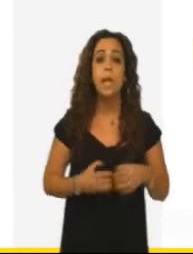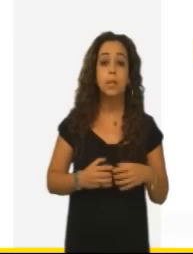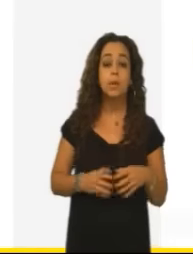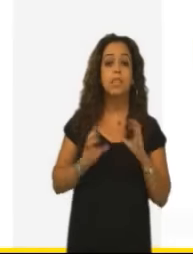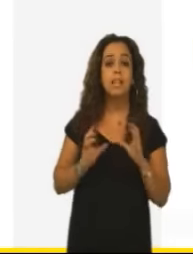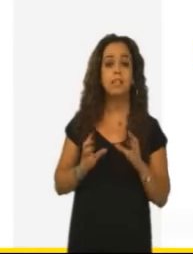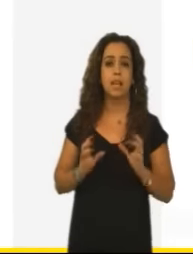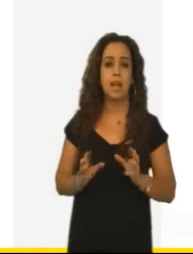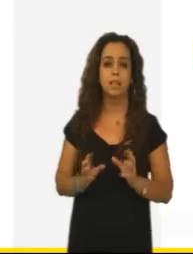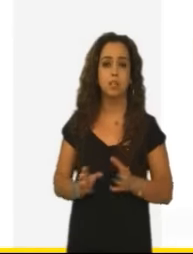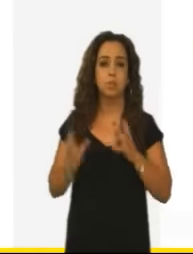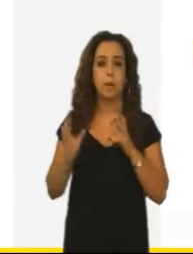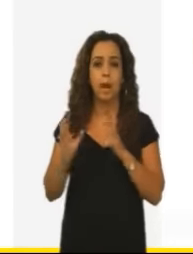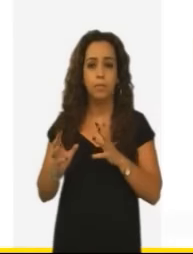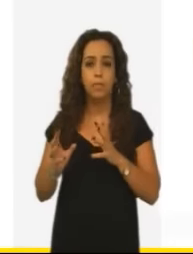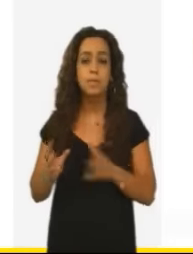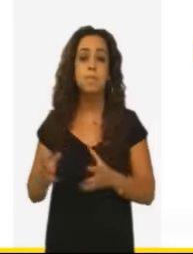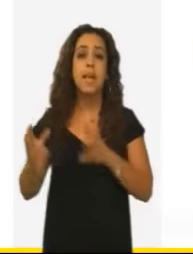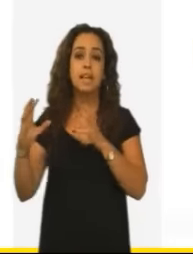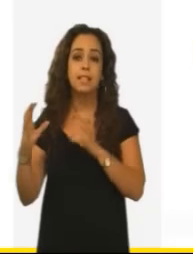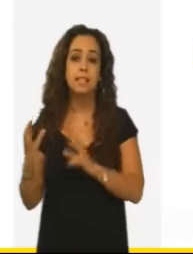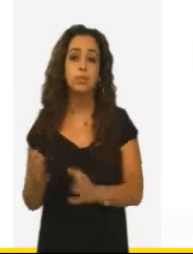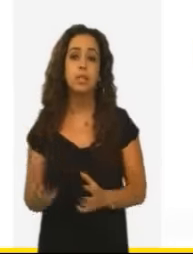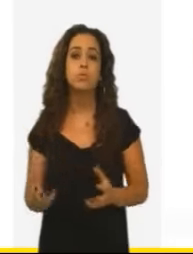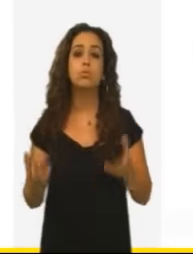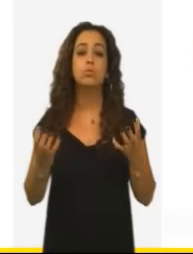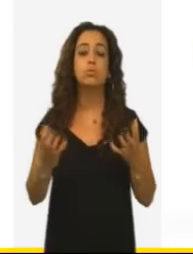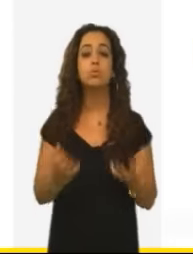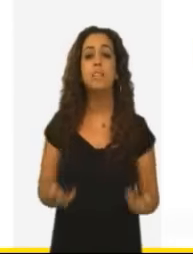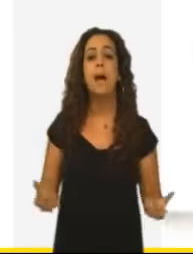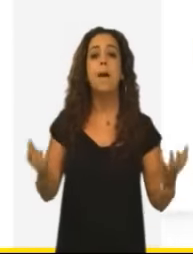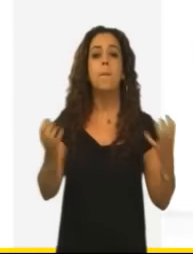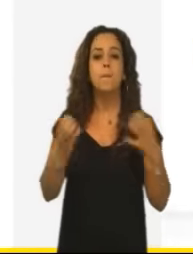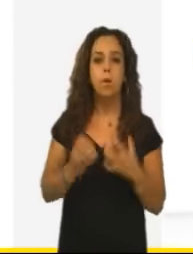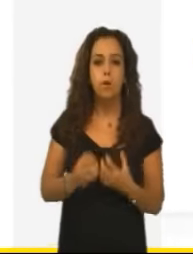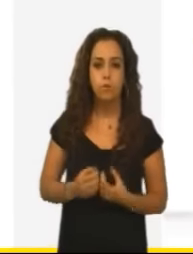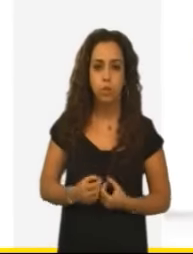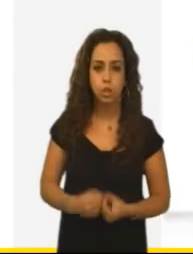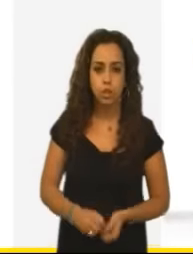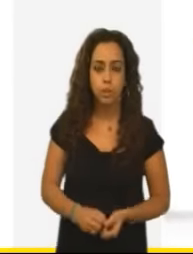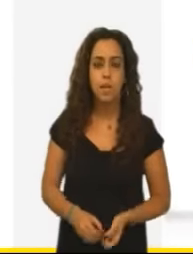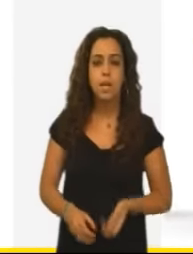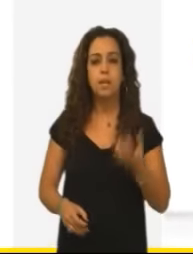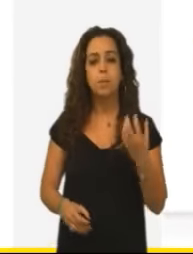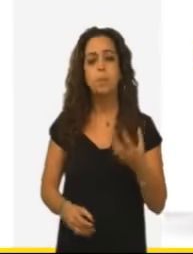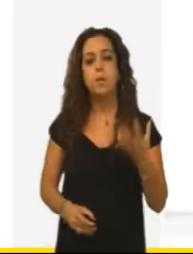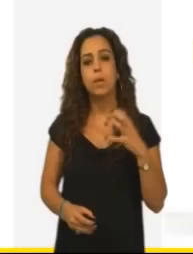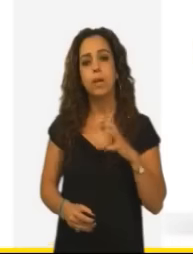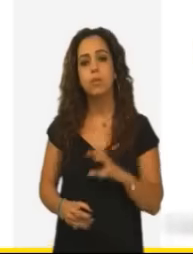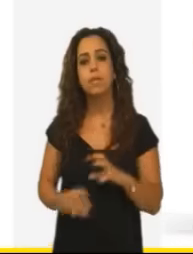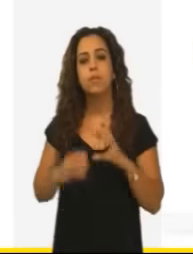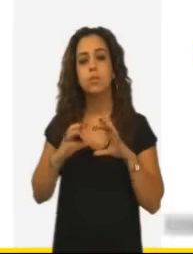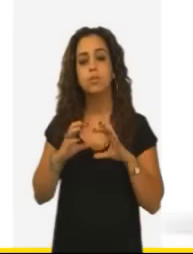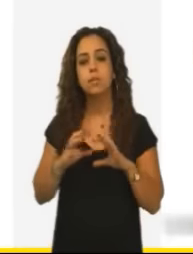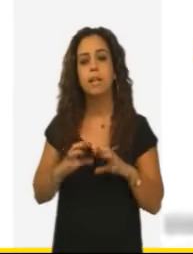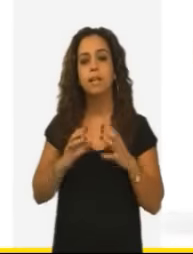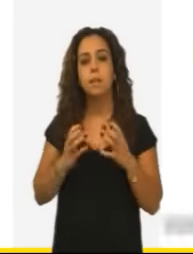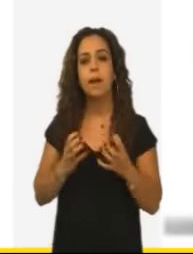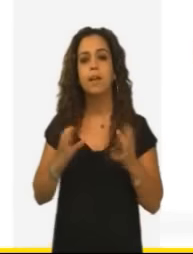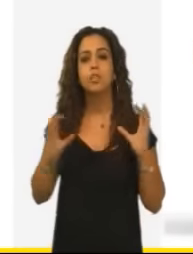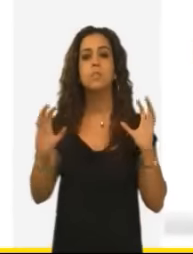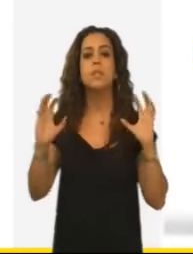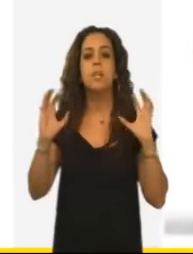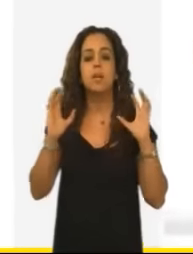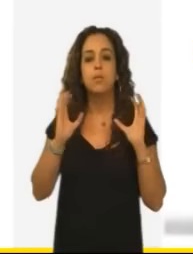interjeições. Então, as 10 classes de palavras, elas estão dentro do estudo da morfologia. Então, qualquer coisa que eu vá estudar